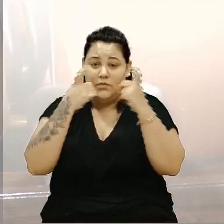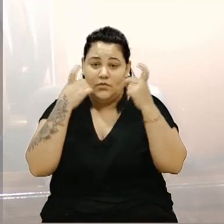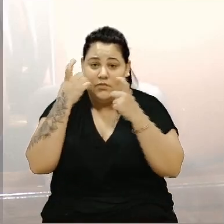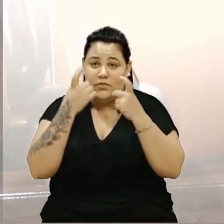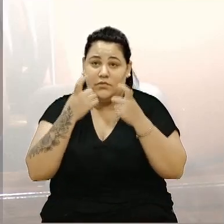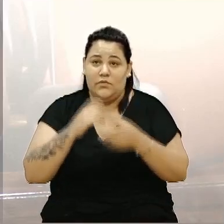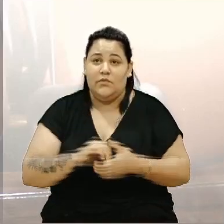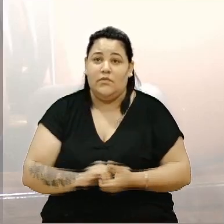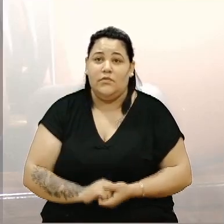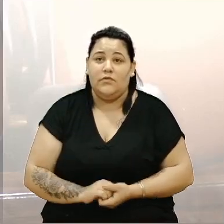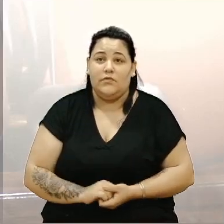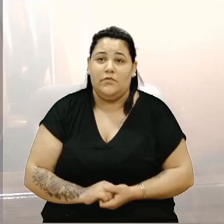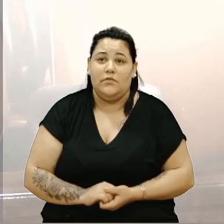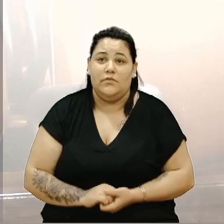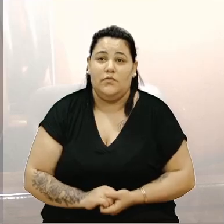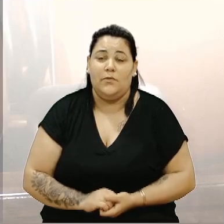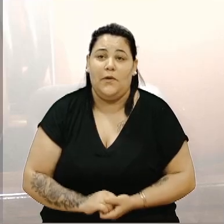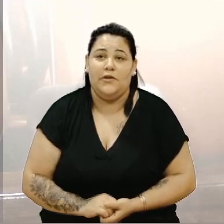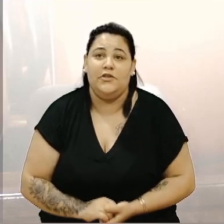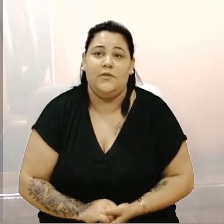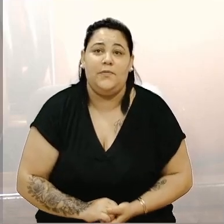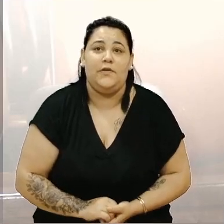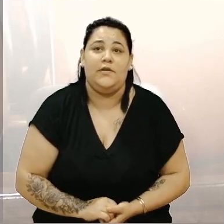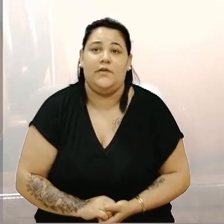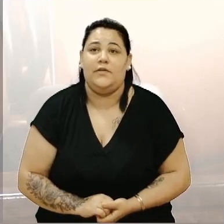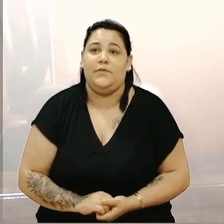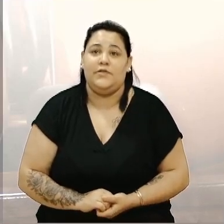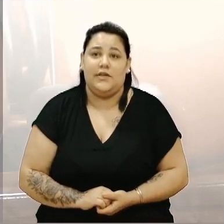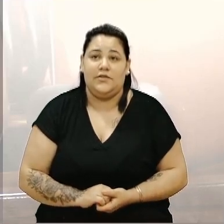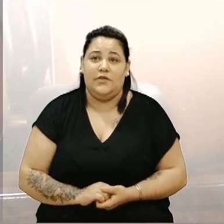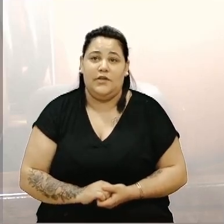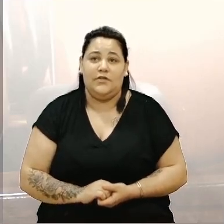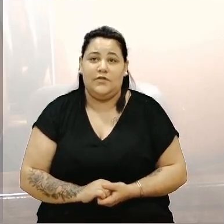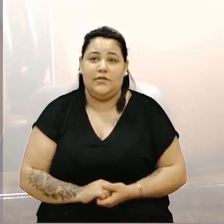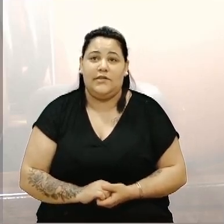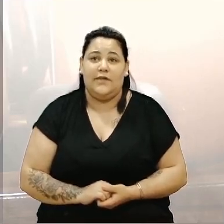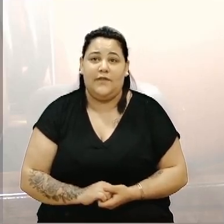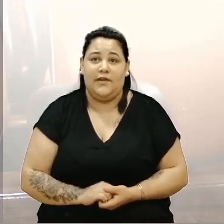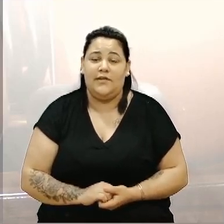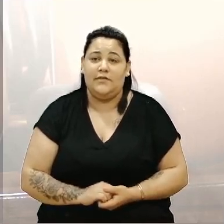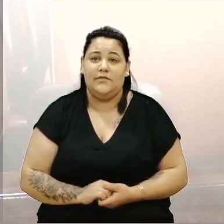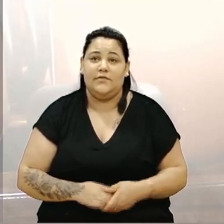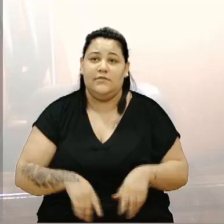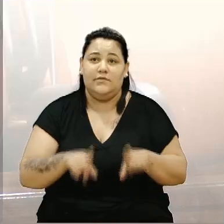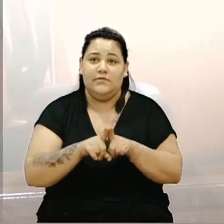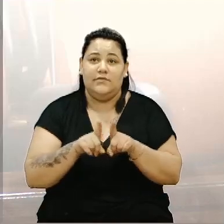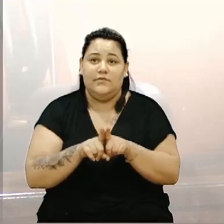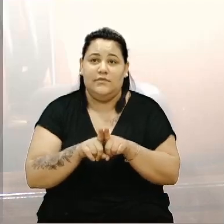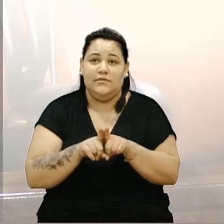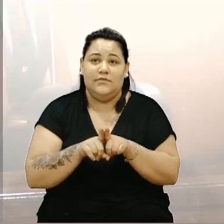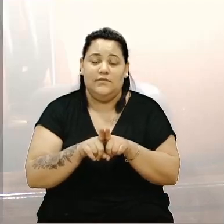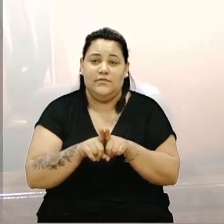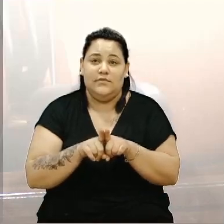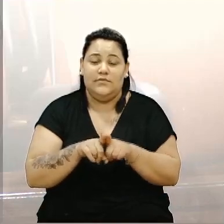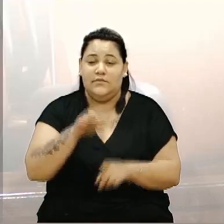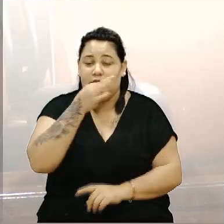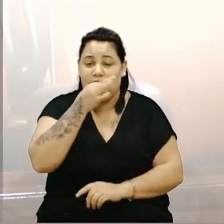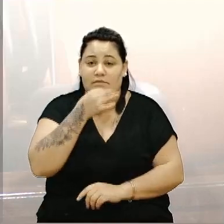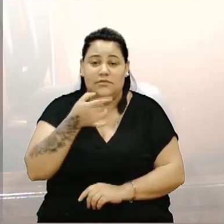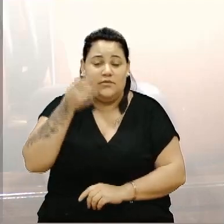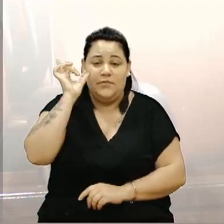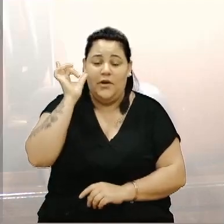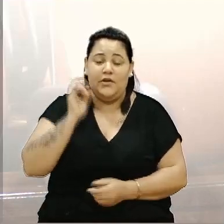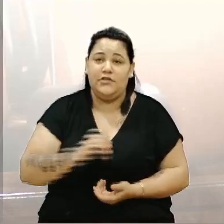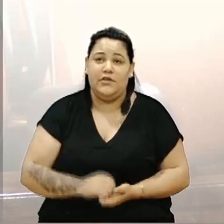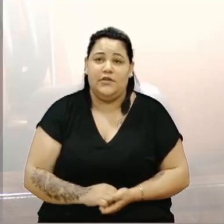manifestação, inclusive, né, enquanto presidente da Comissão de Saúde. E eu não tinha essa informação. Caxias do Sul, ontem, na matéria